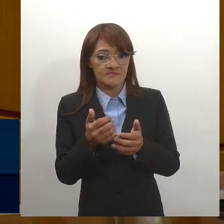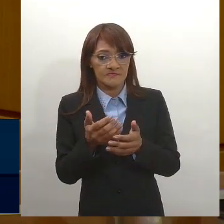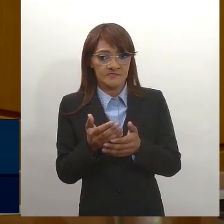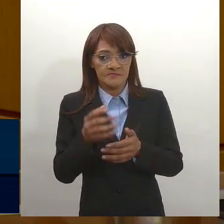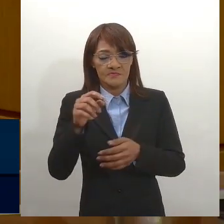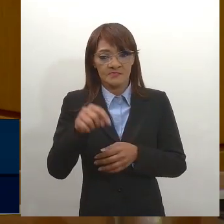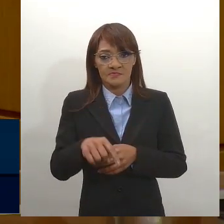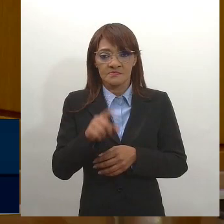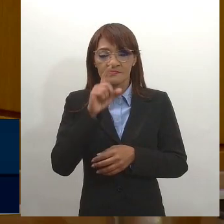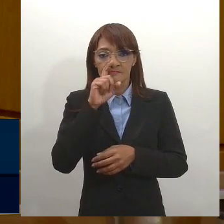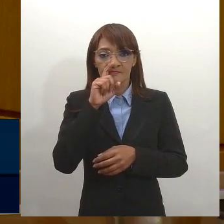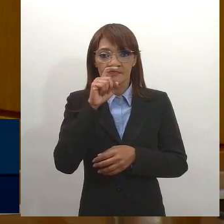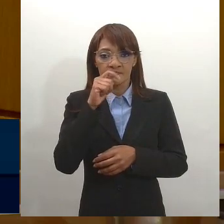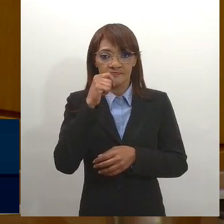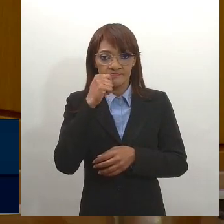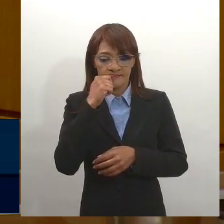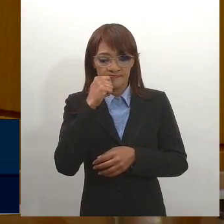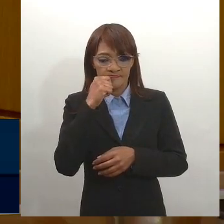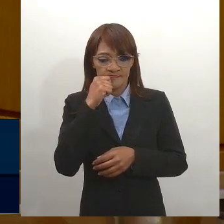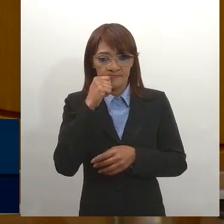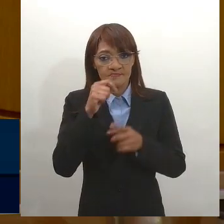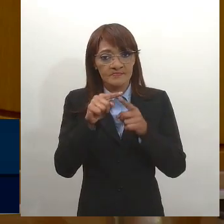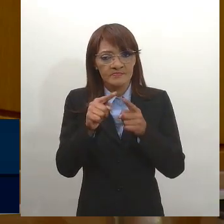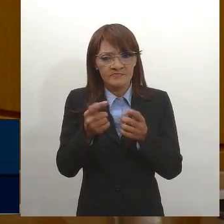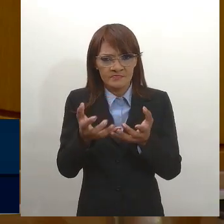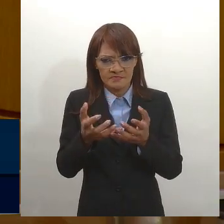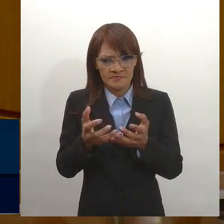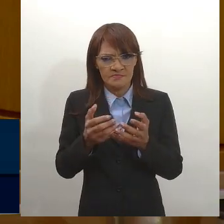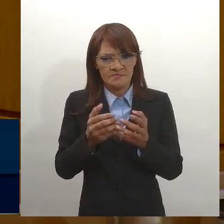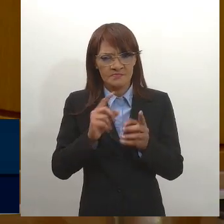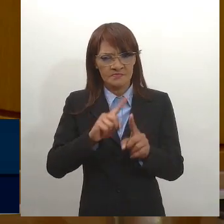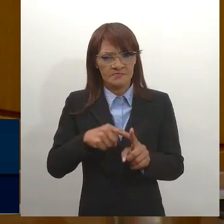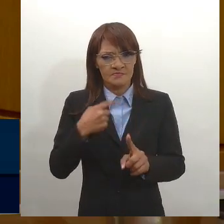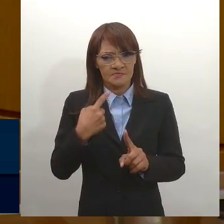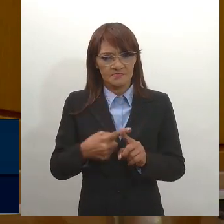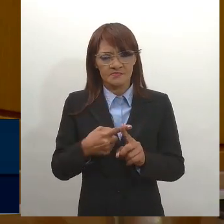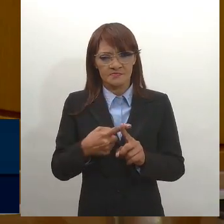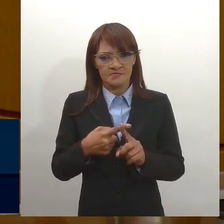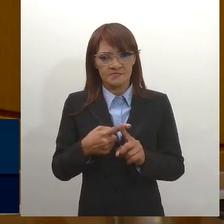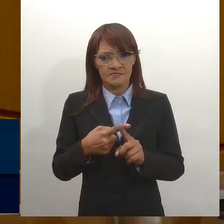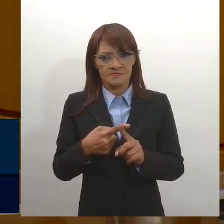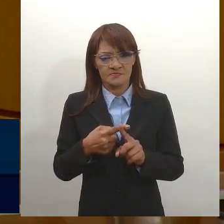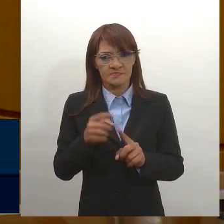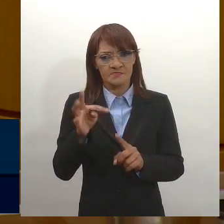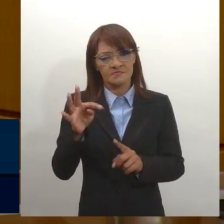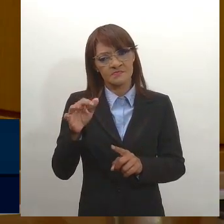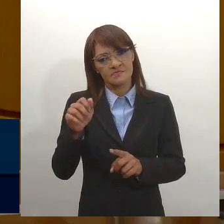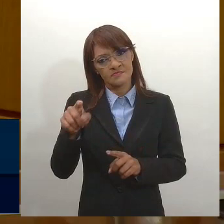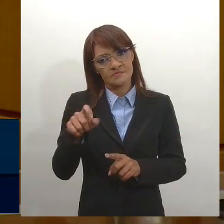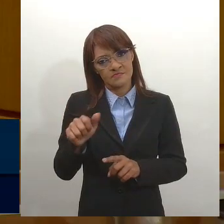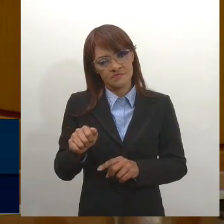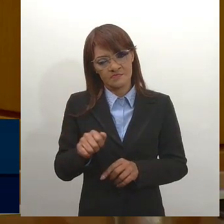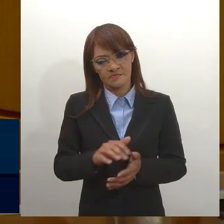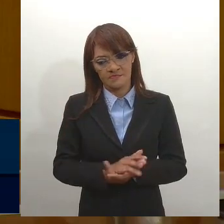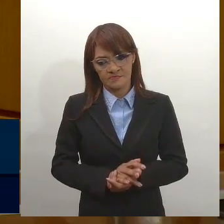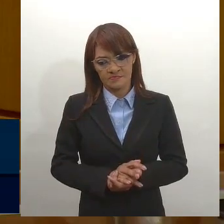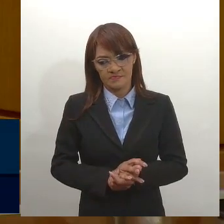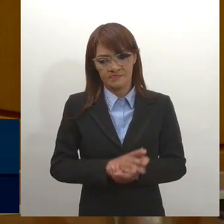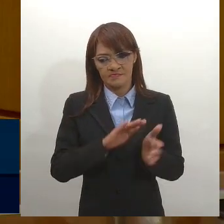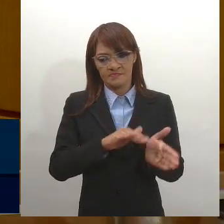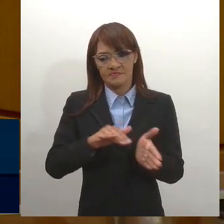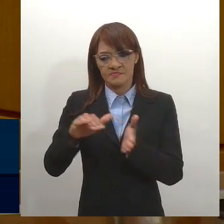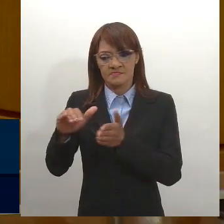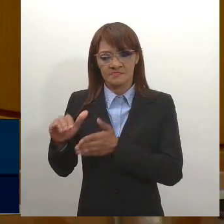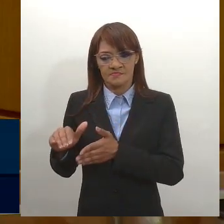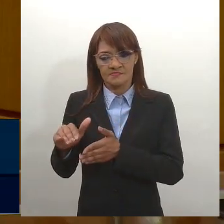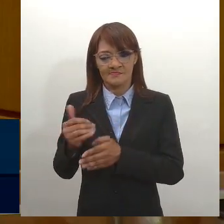querem aumentar a tarifa aqui dos ônibus. O outro assunto, e finalizando